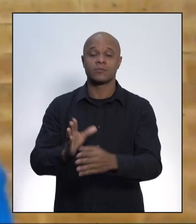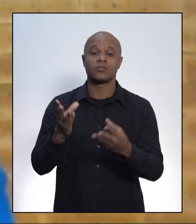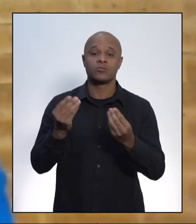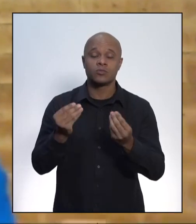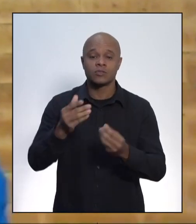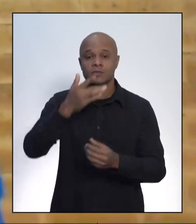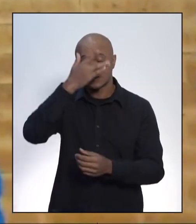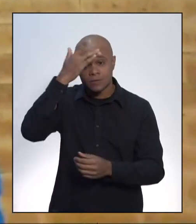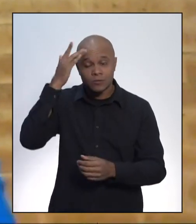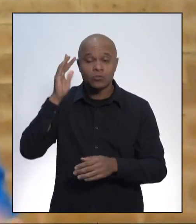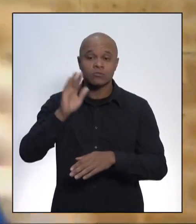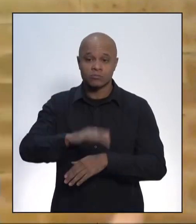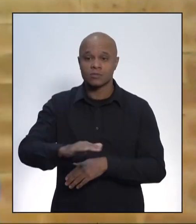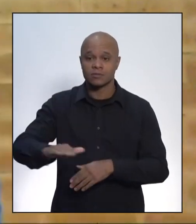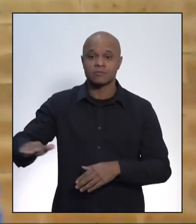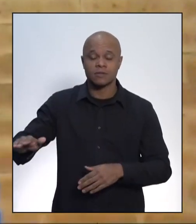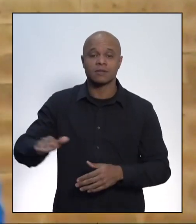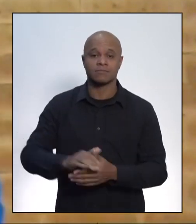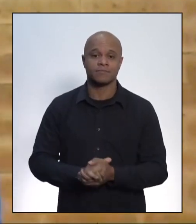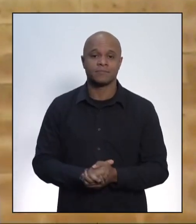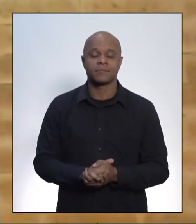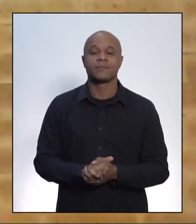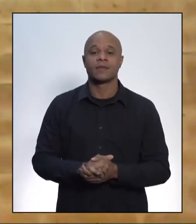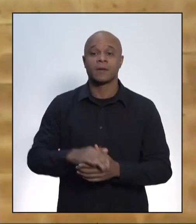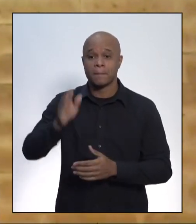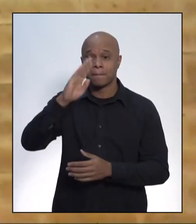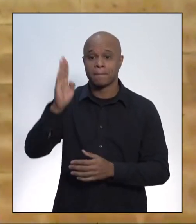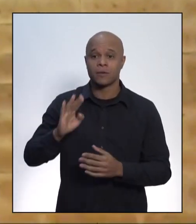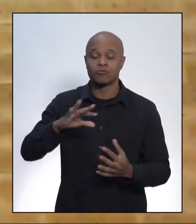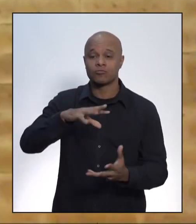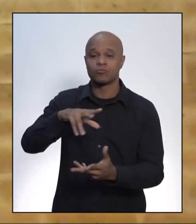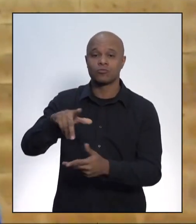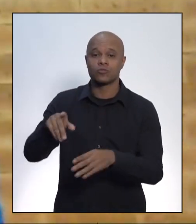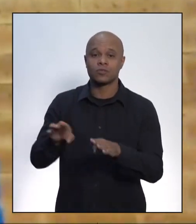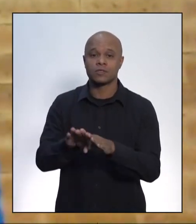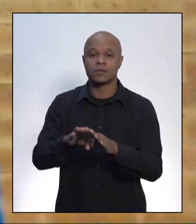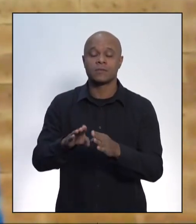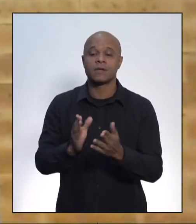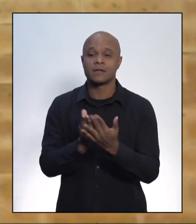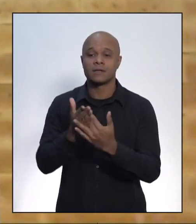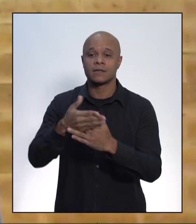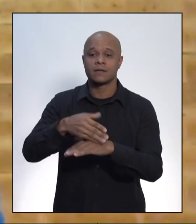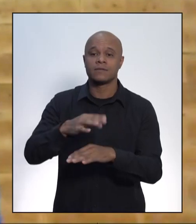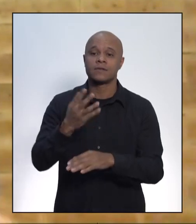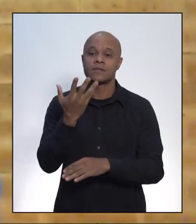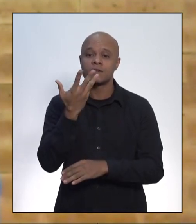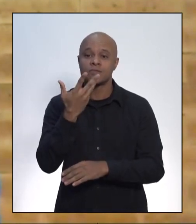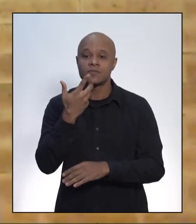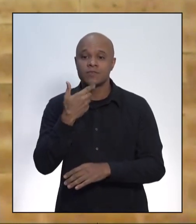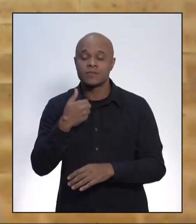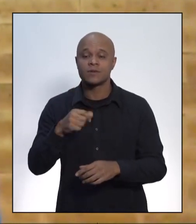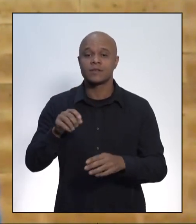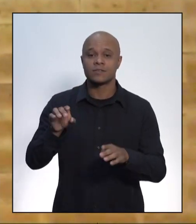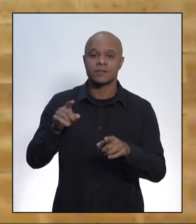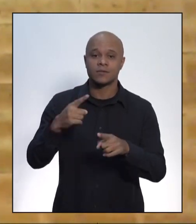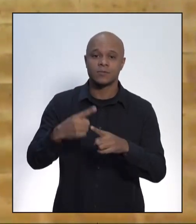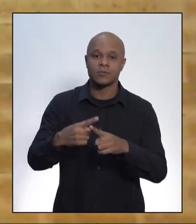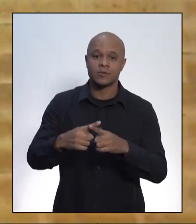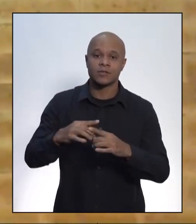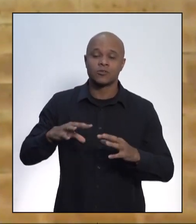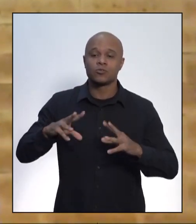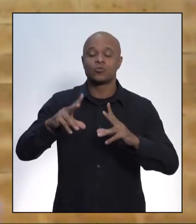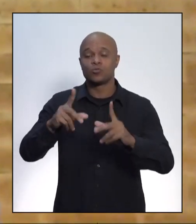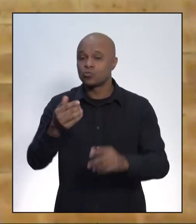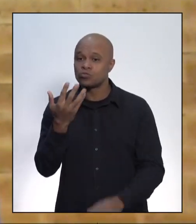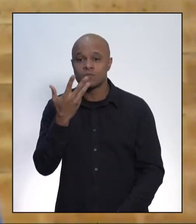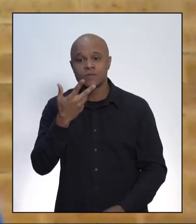de qualidade. Eu acho que o Brasil e o mundo precisa muito disso, ainda mais em matemática, porque matemática para a gente, cara, é a base da inovação, sabe? Quem tiver uma boa